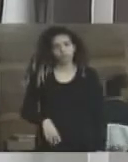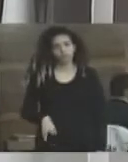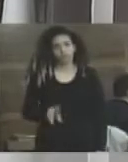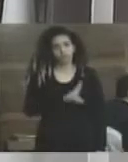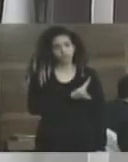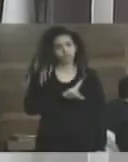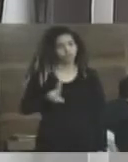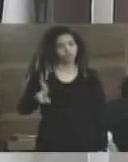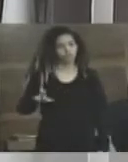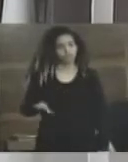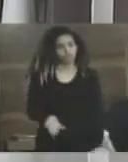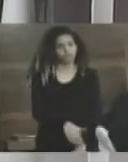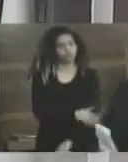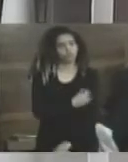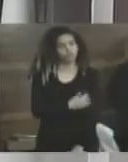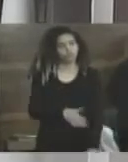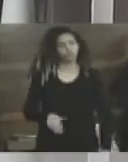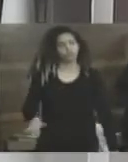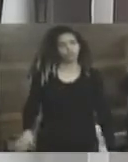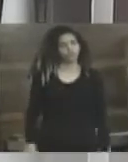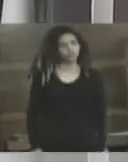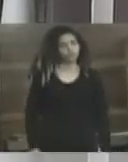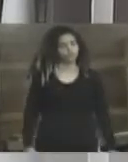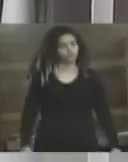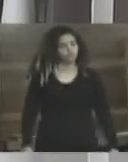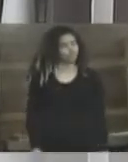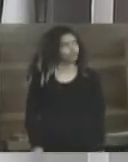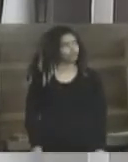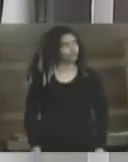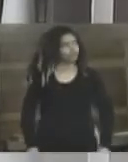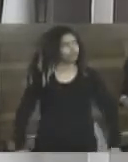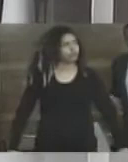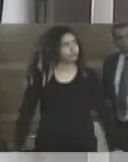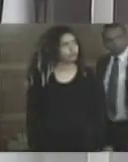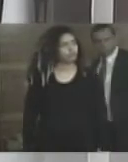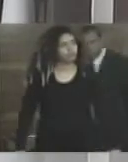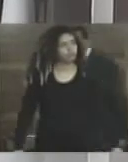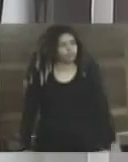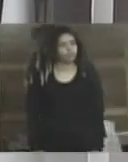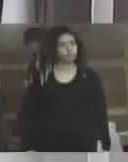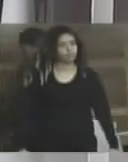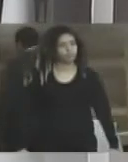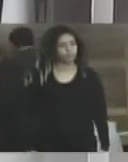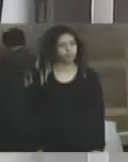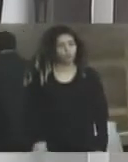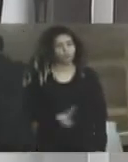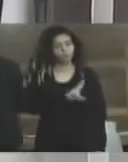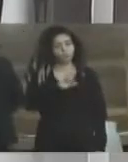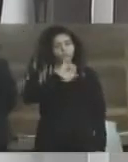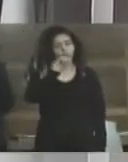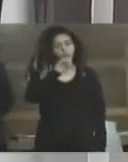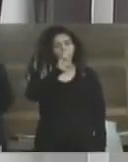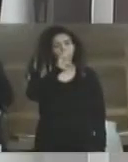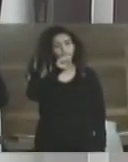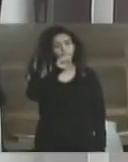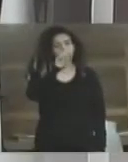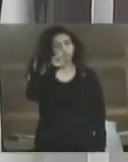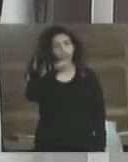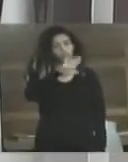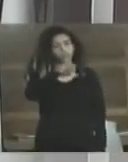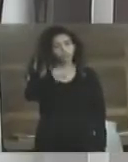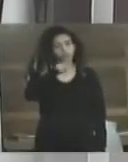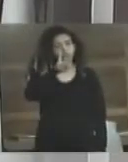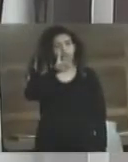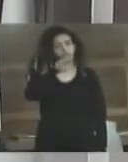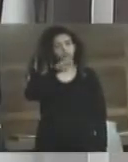essa, uma indicação que nós fizemos para nomear essa pracinha até como José Pimenta. Na época foi até muito questionado, que era um